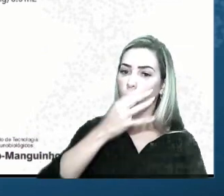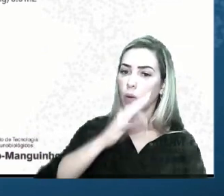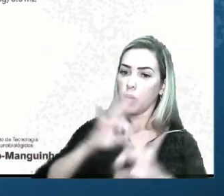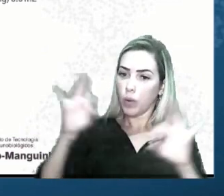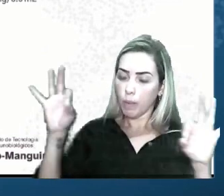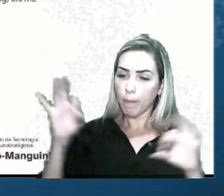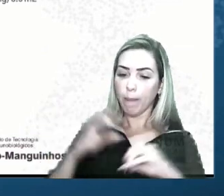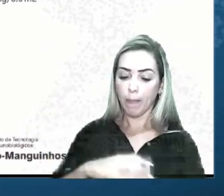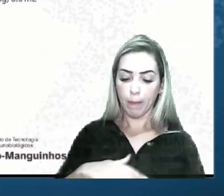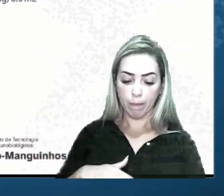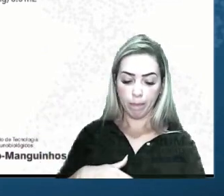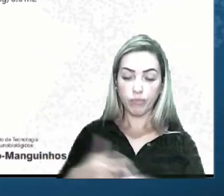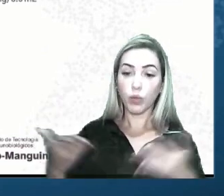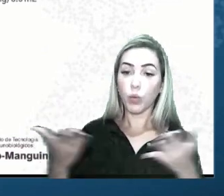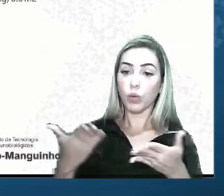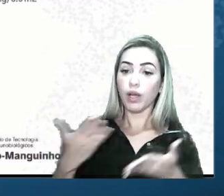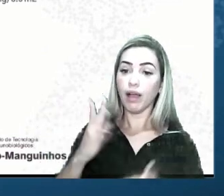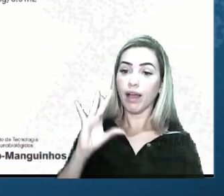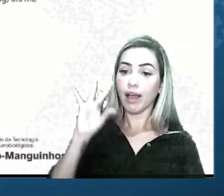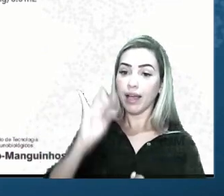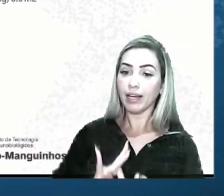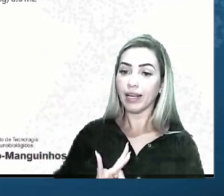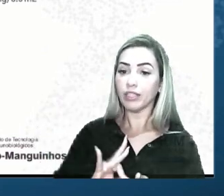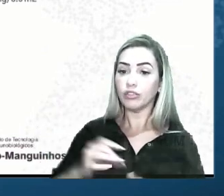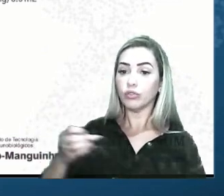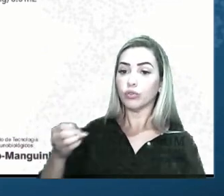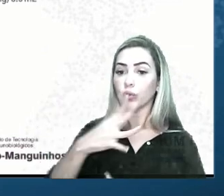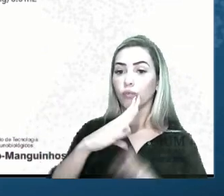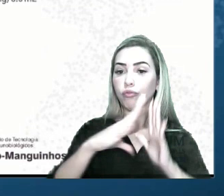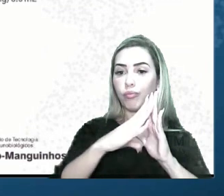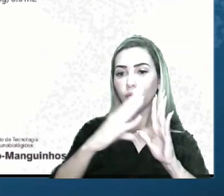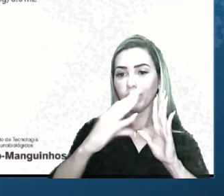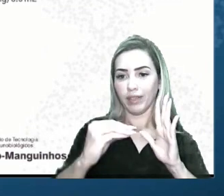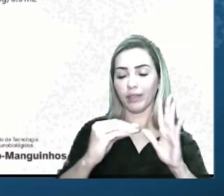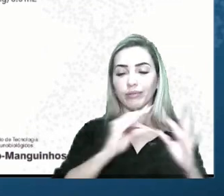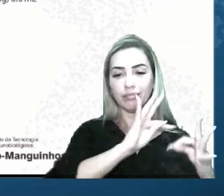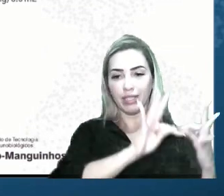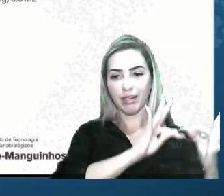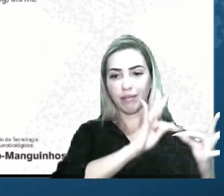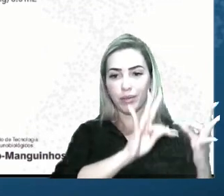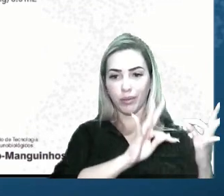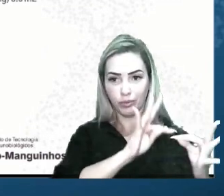e que hoje é a realidade de um novo modelo terapêutico.